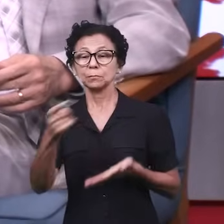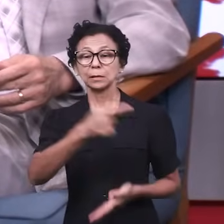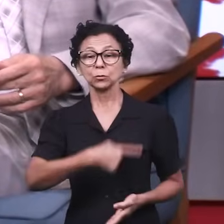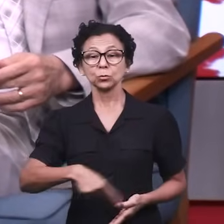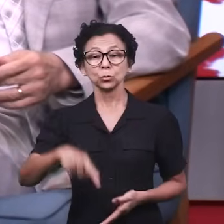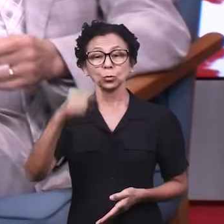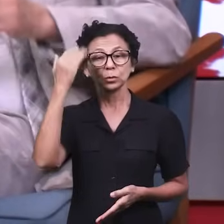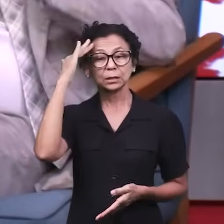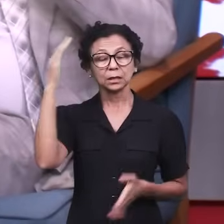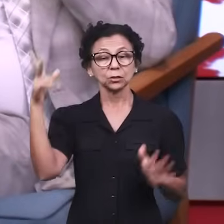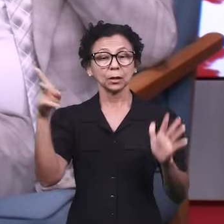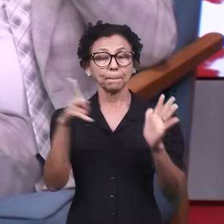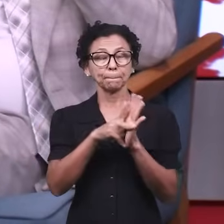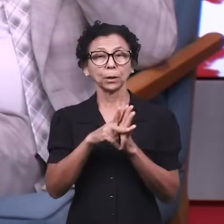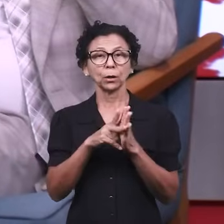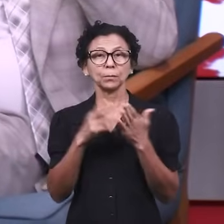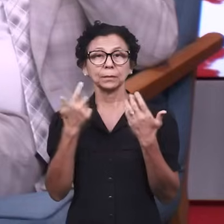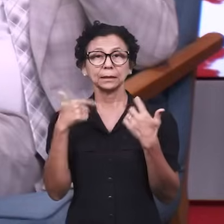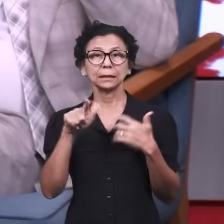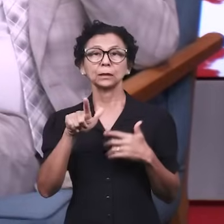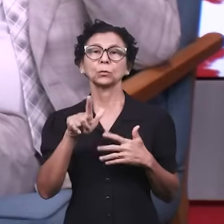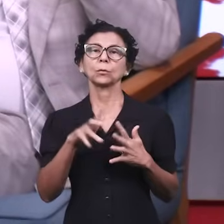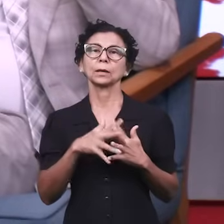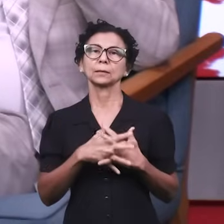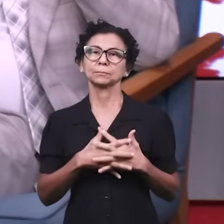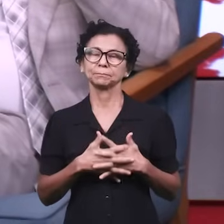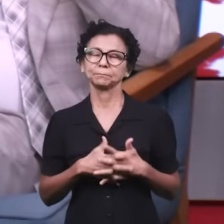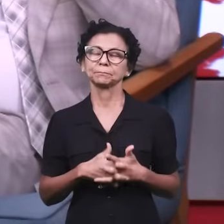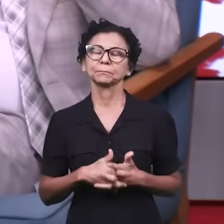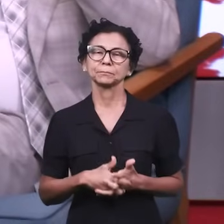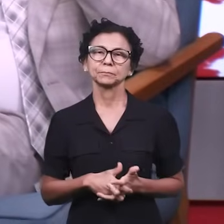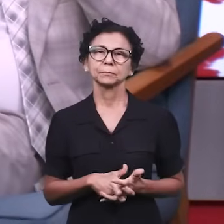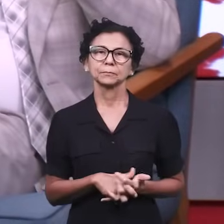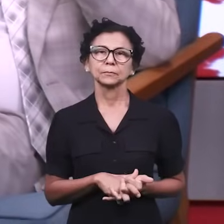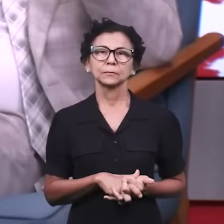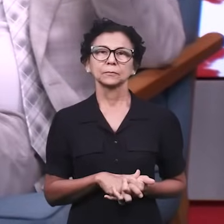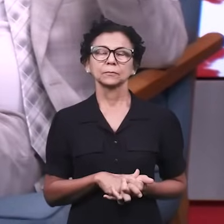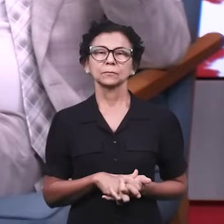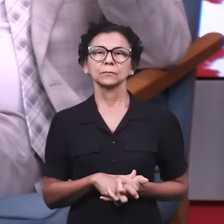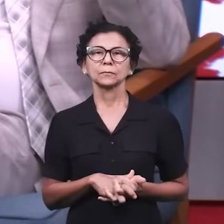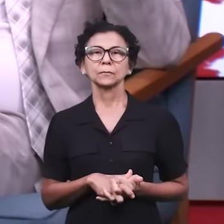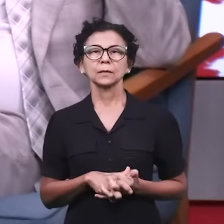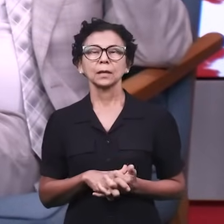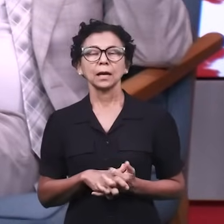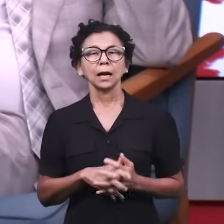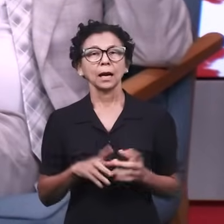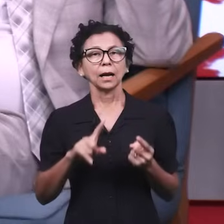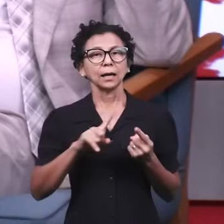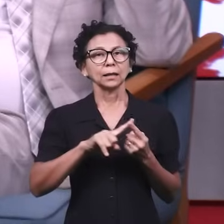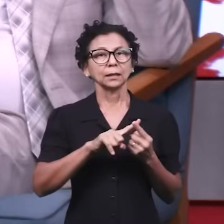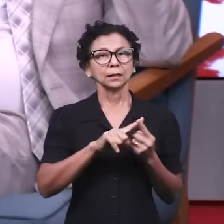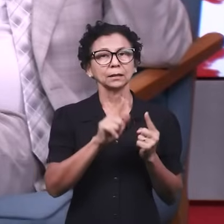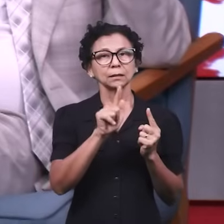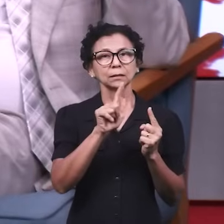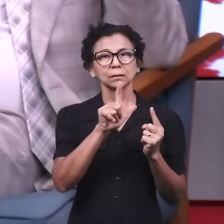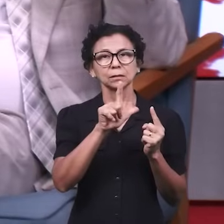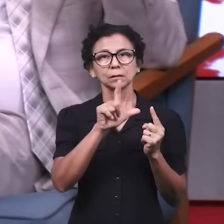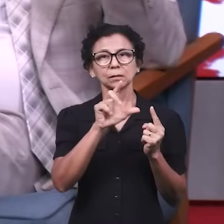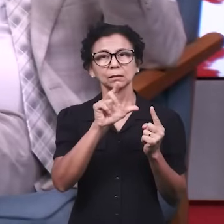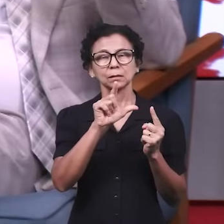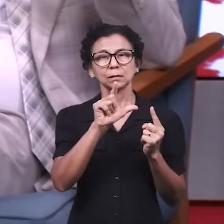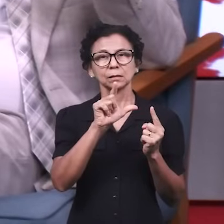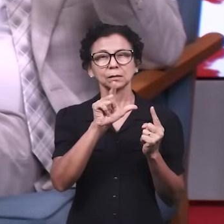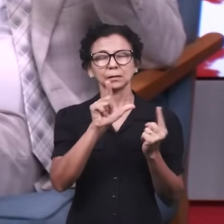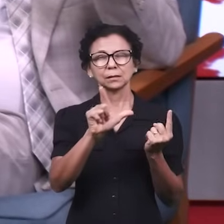própria língua. Quando faz essa observação de própria língua, sai a palavra glossa e entra a